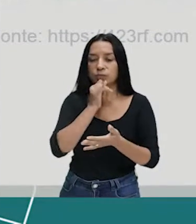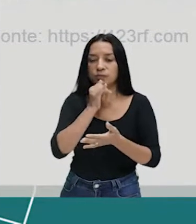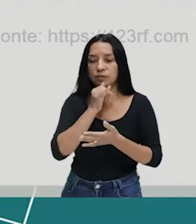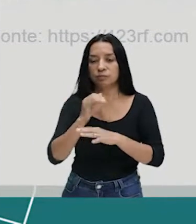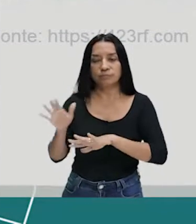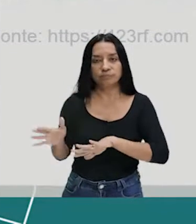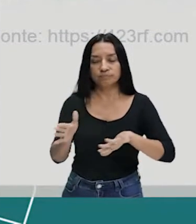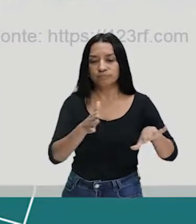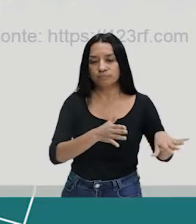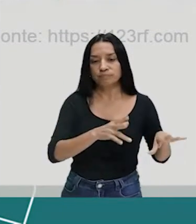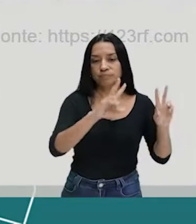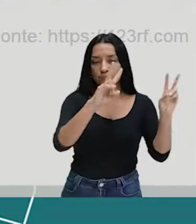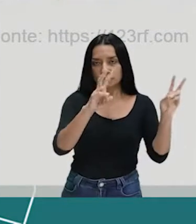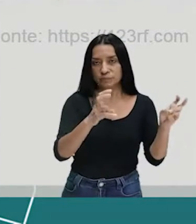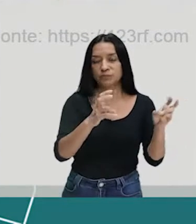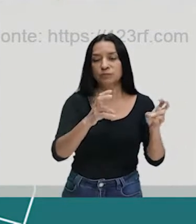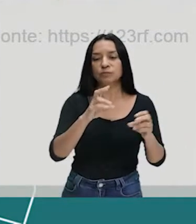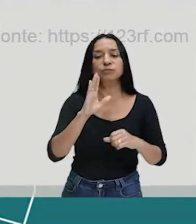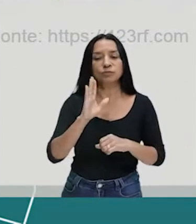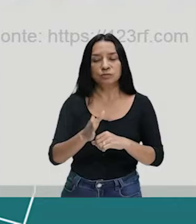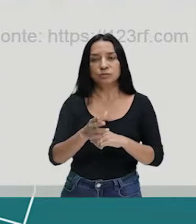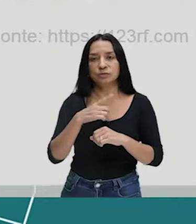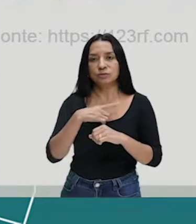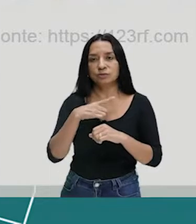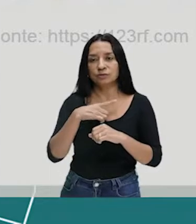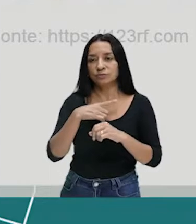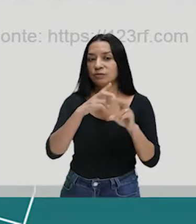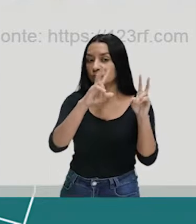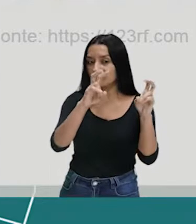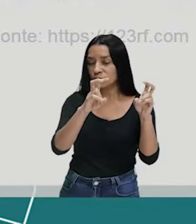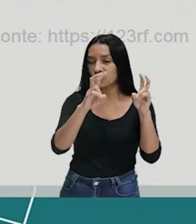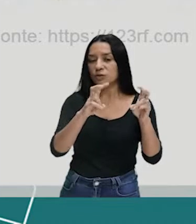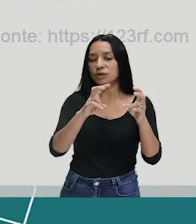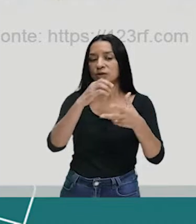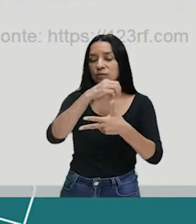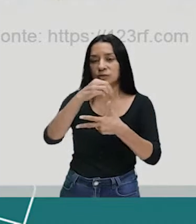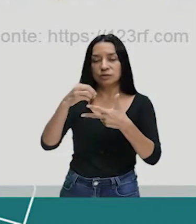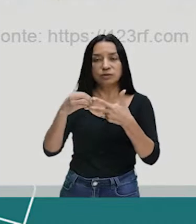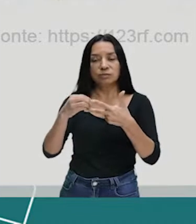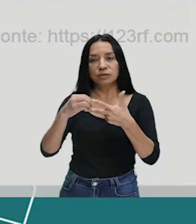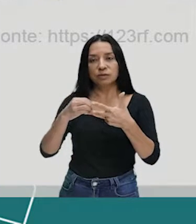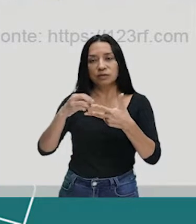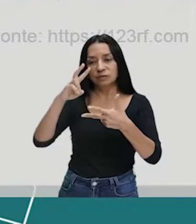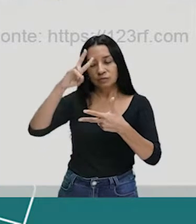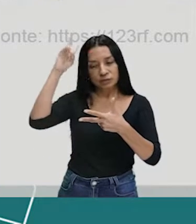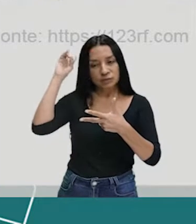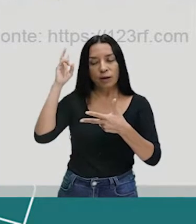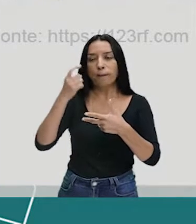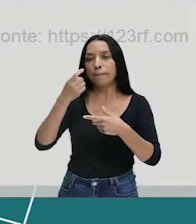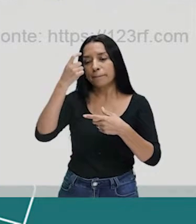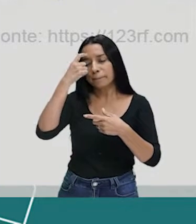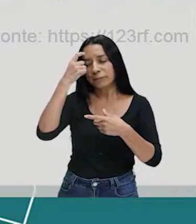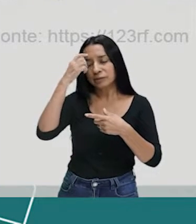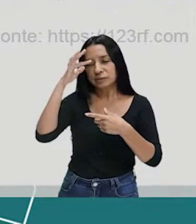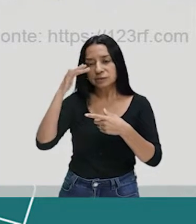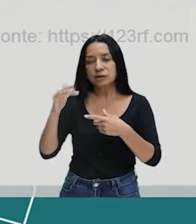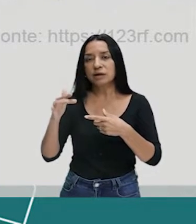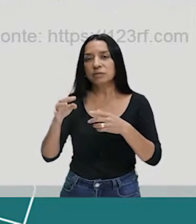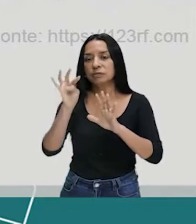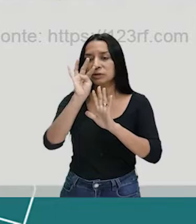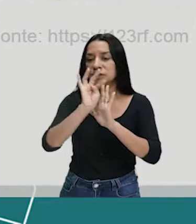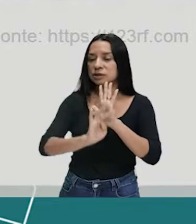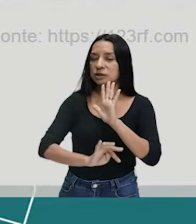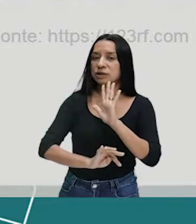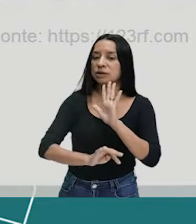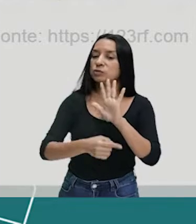esse assunto já foi tema de ENEM de vestibular e pensamos em textos que falam sobre tecnologia